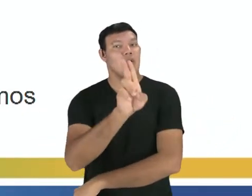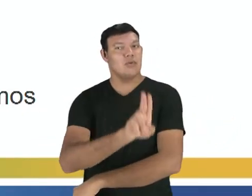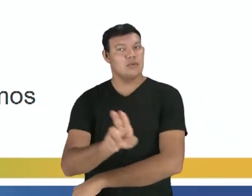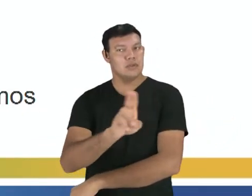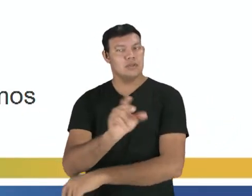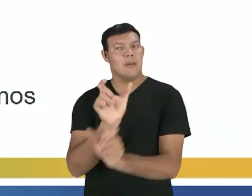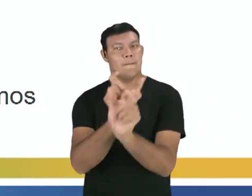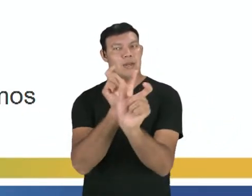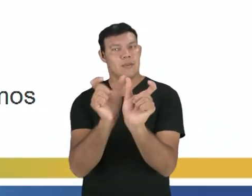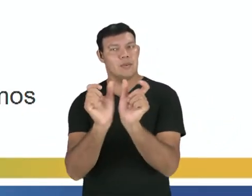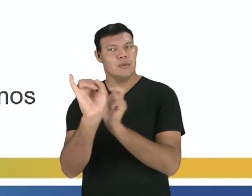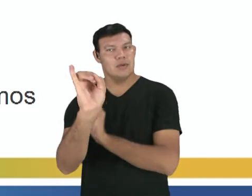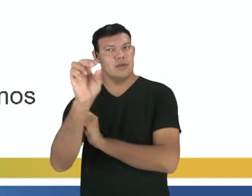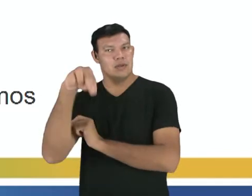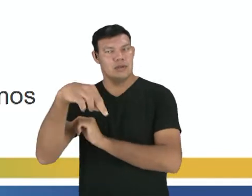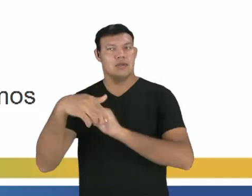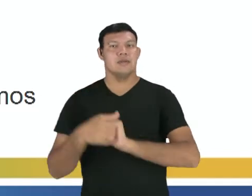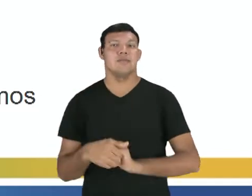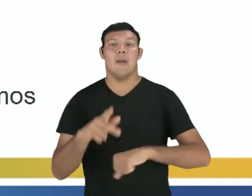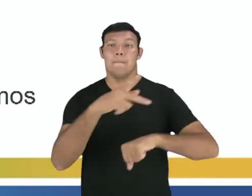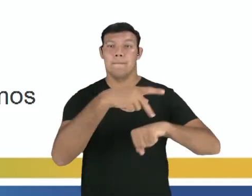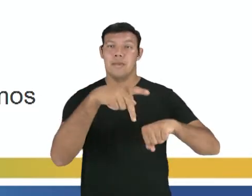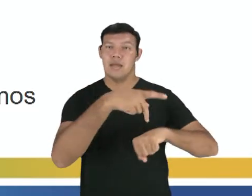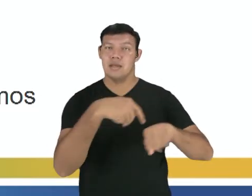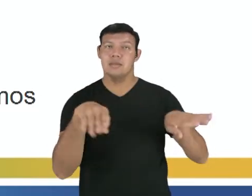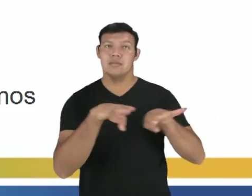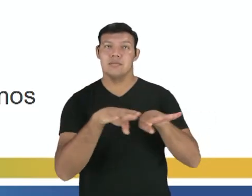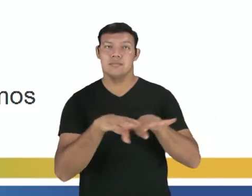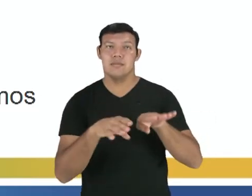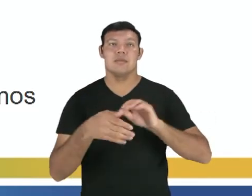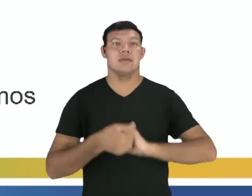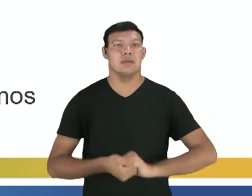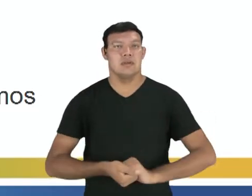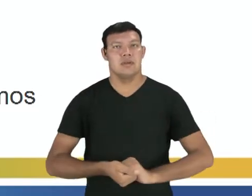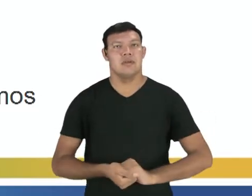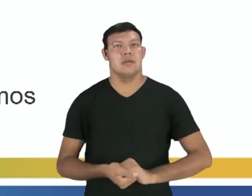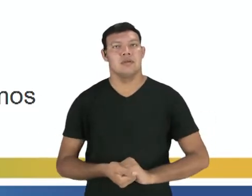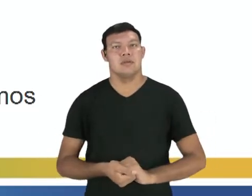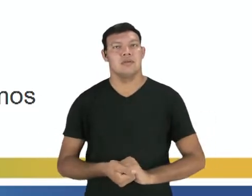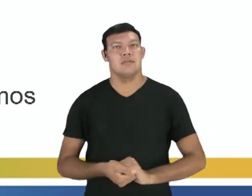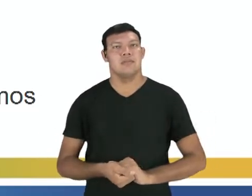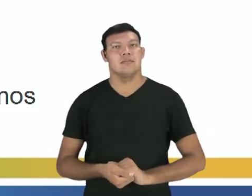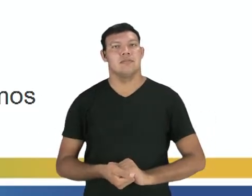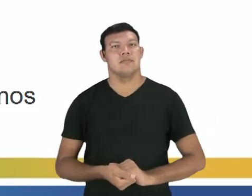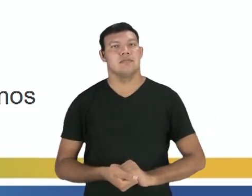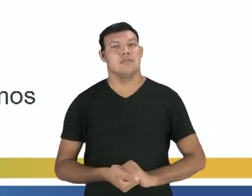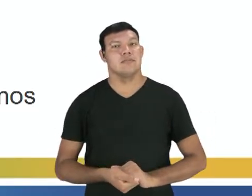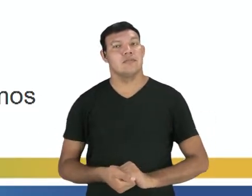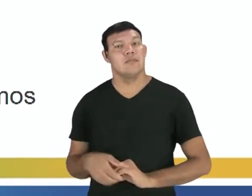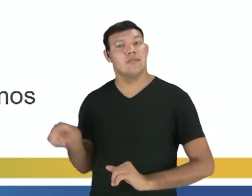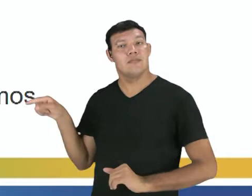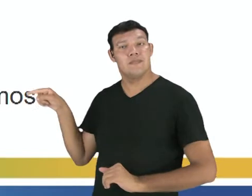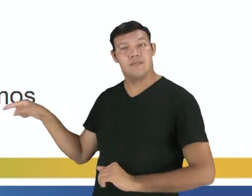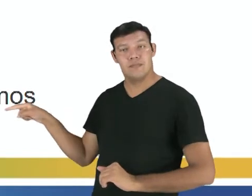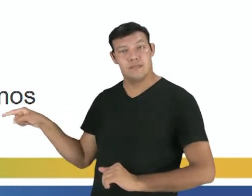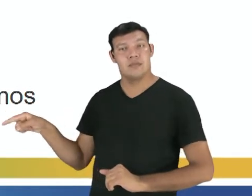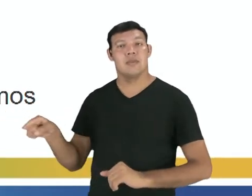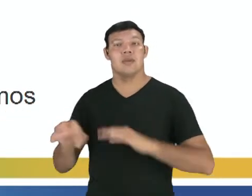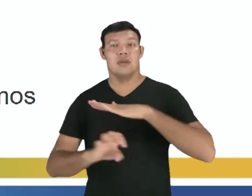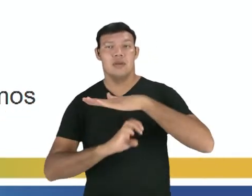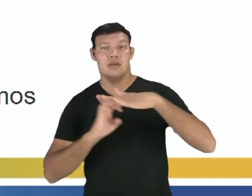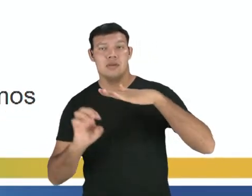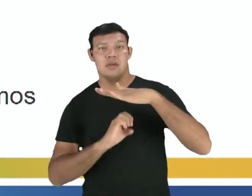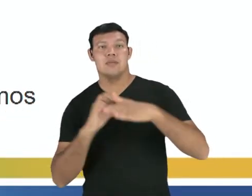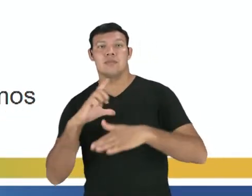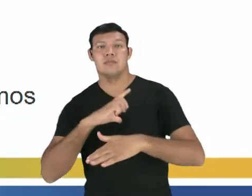também para país se tiver falando de um país relógio he has a Company in Brazil ele tem uma empresa